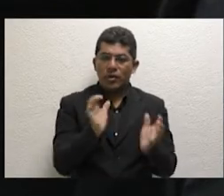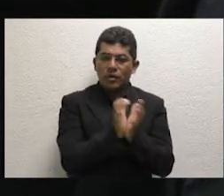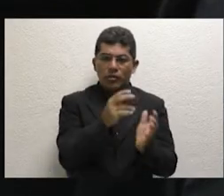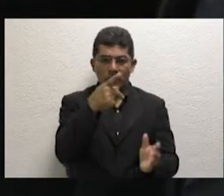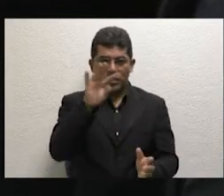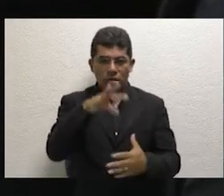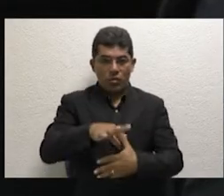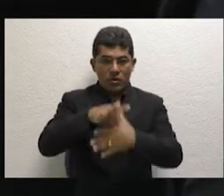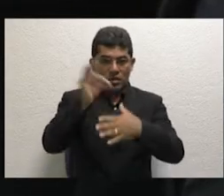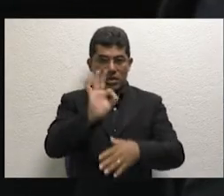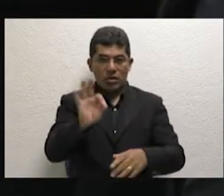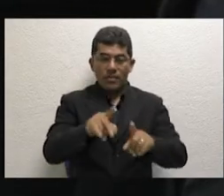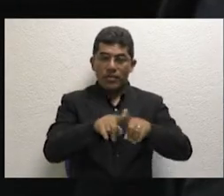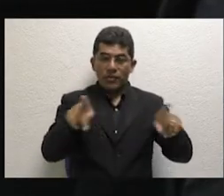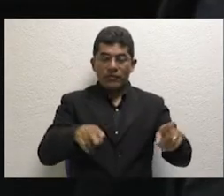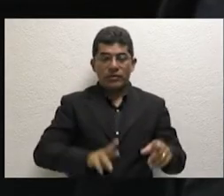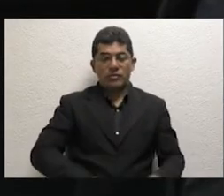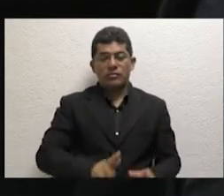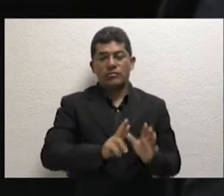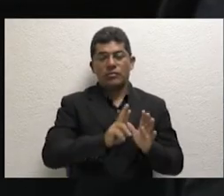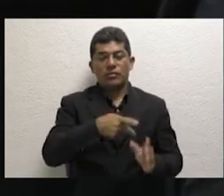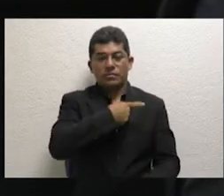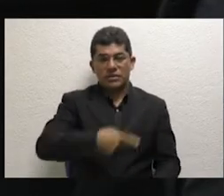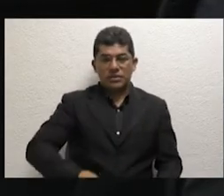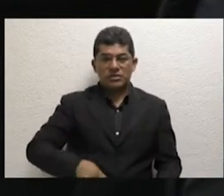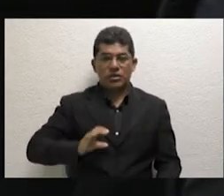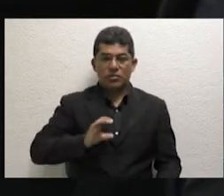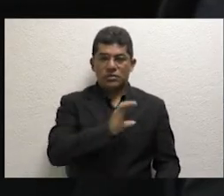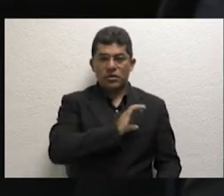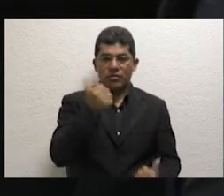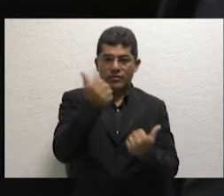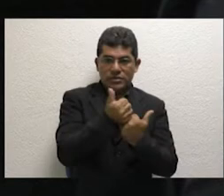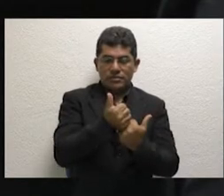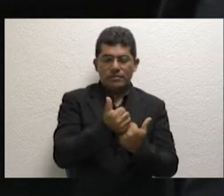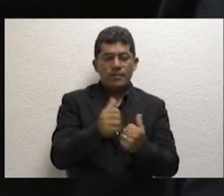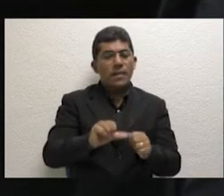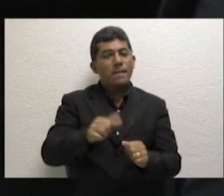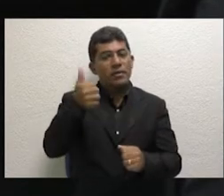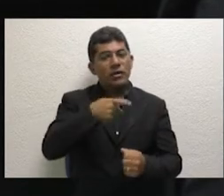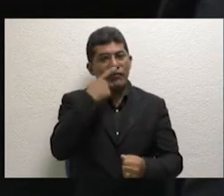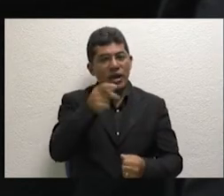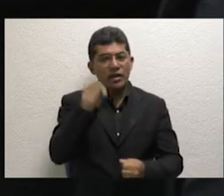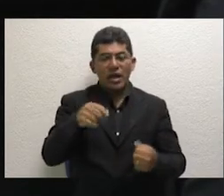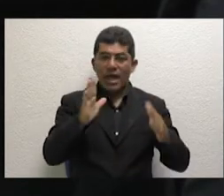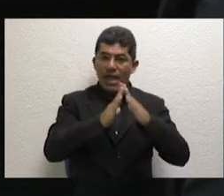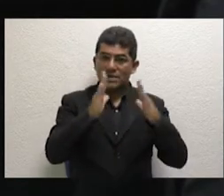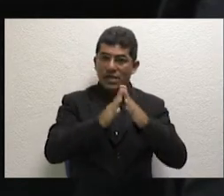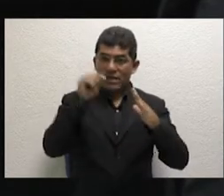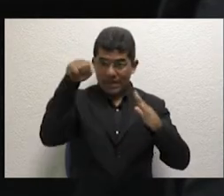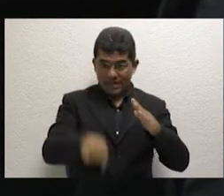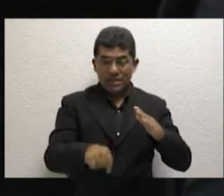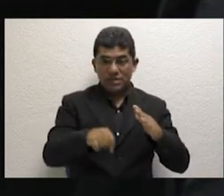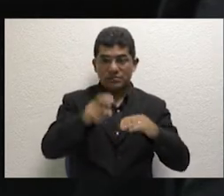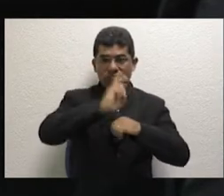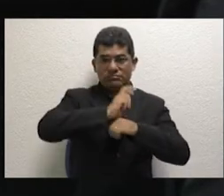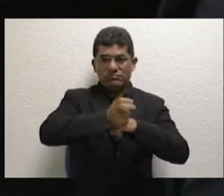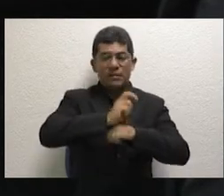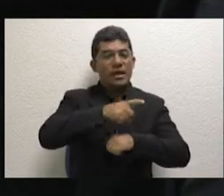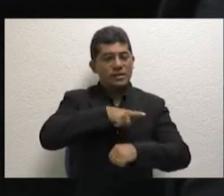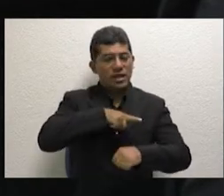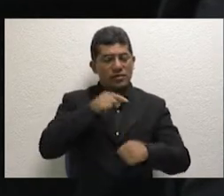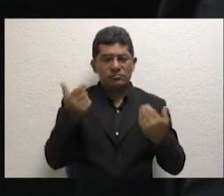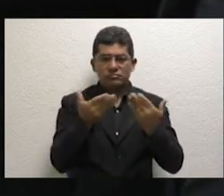líder estou falando aqui com o presidente da comissão eu queria primeiro dizer que esta casa está acéfalo de